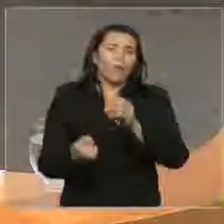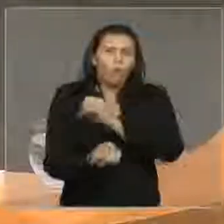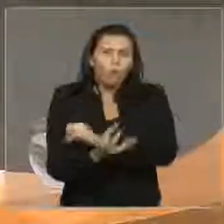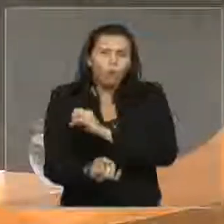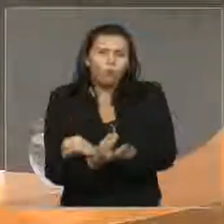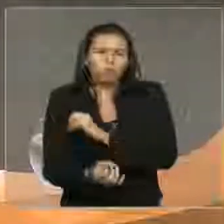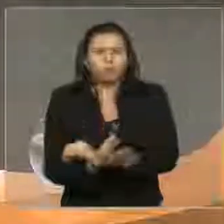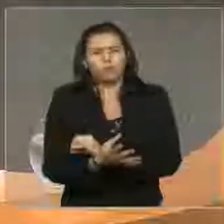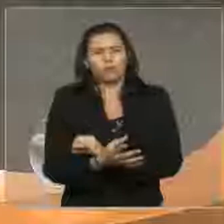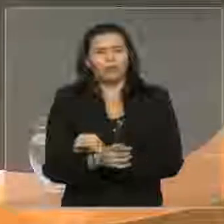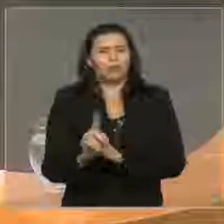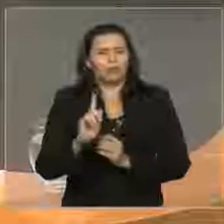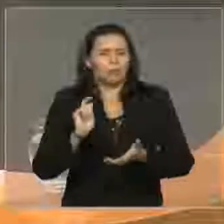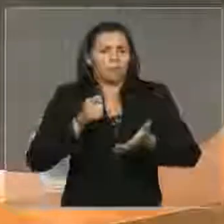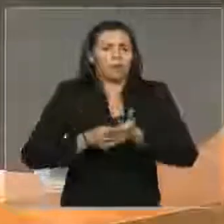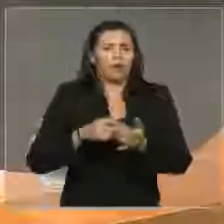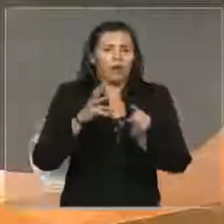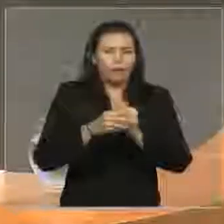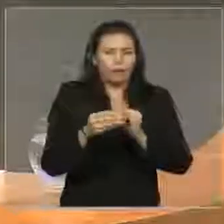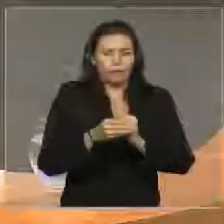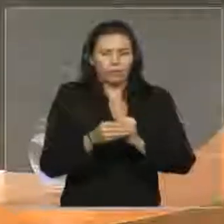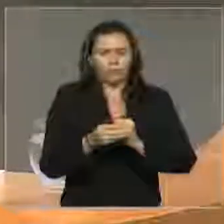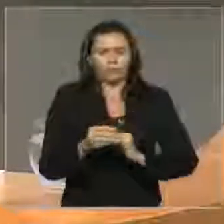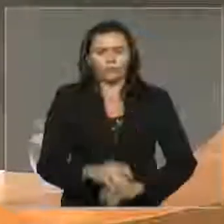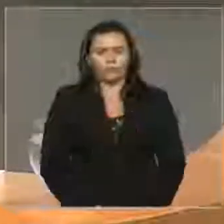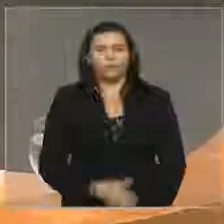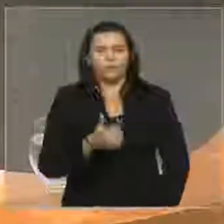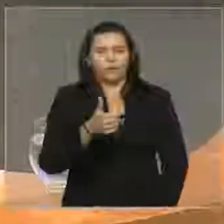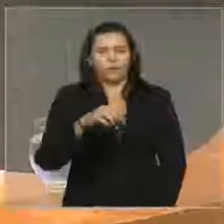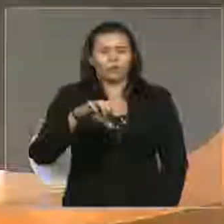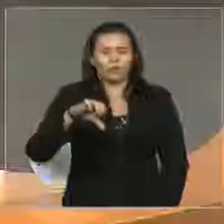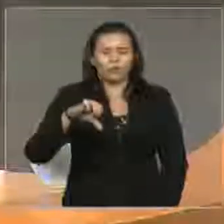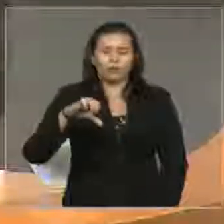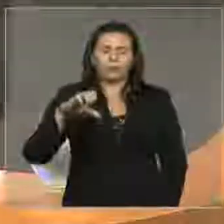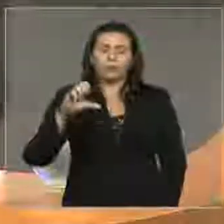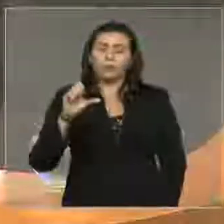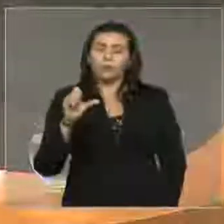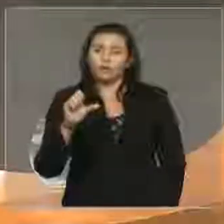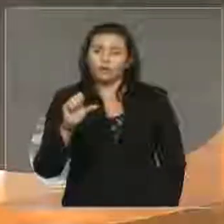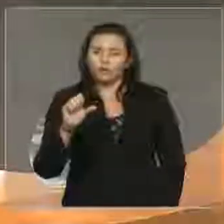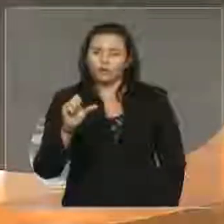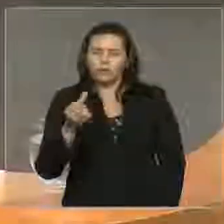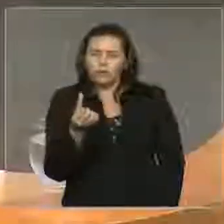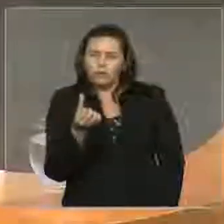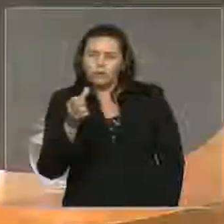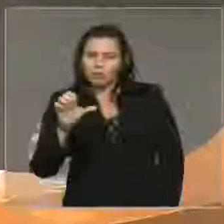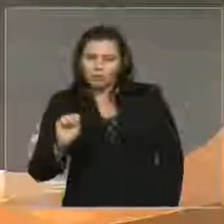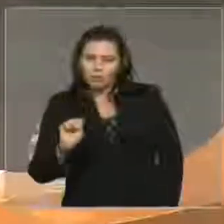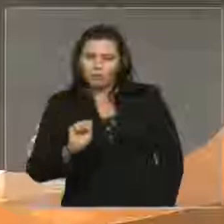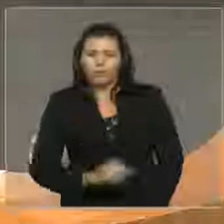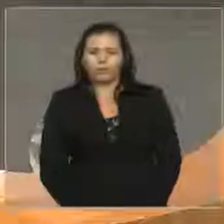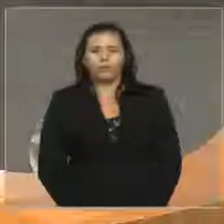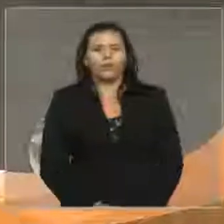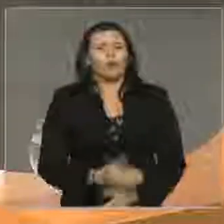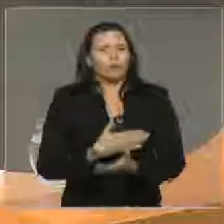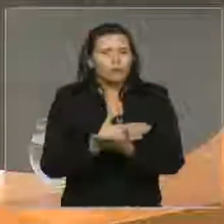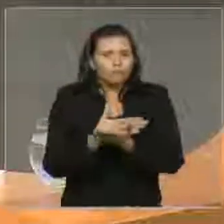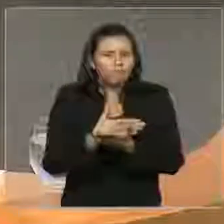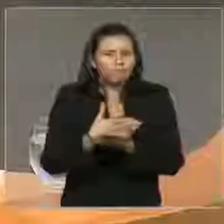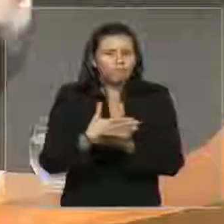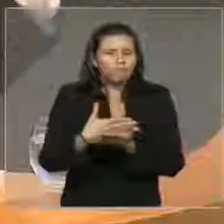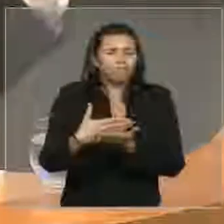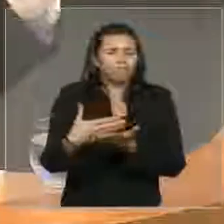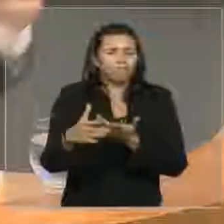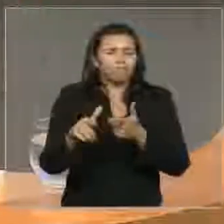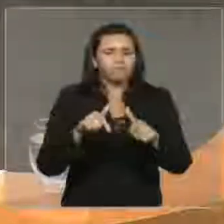Em 1968, ela surgia com o intuito de unificar departamentos distintos da antiga direção da Fazenda Nacional,